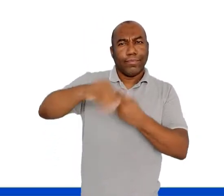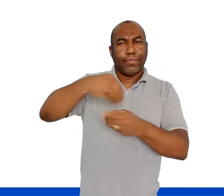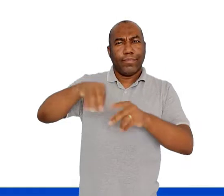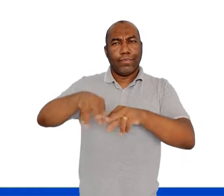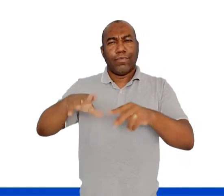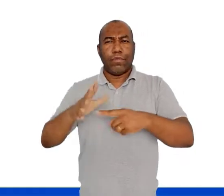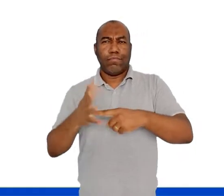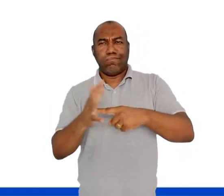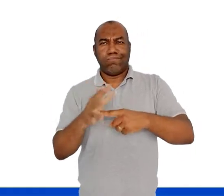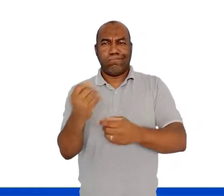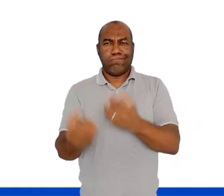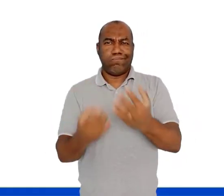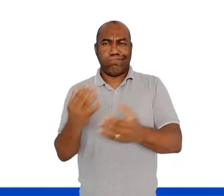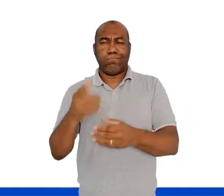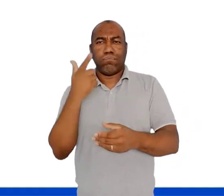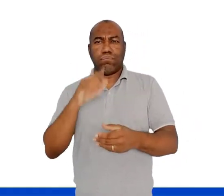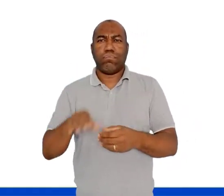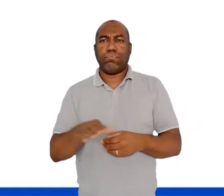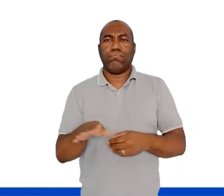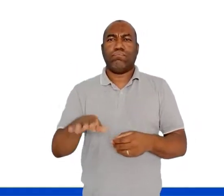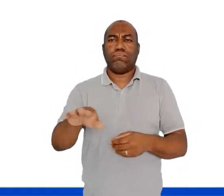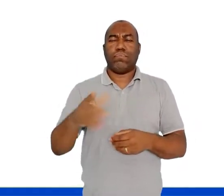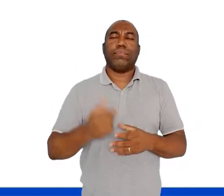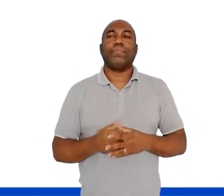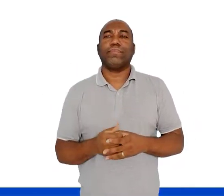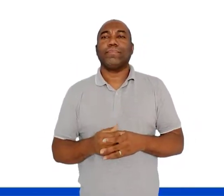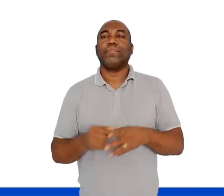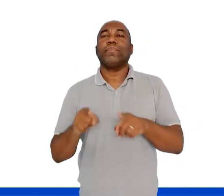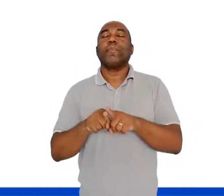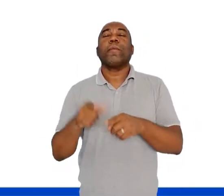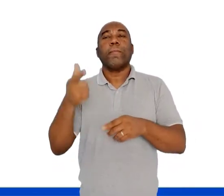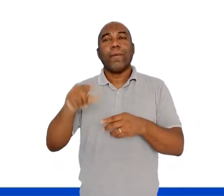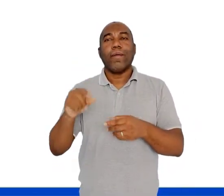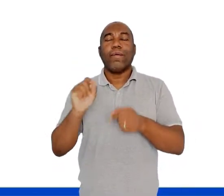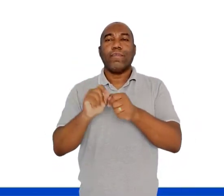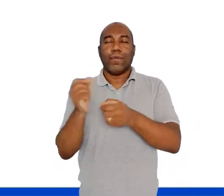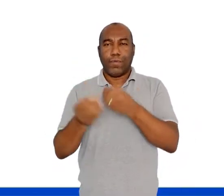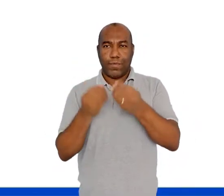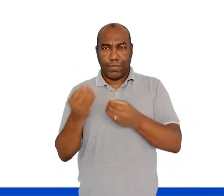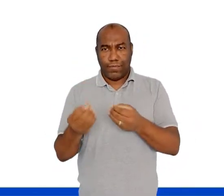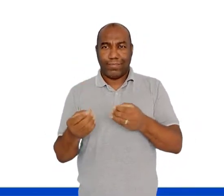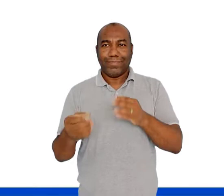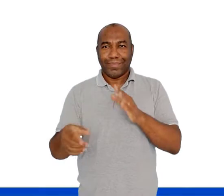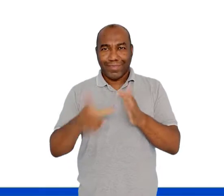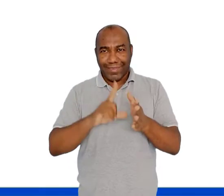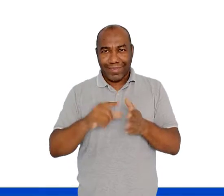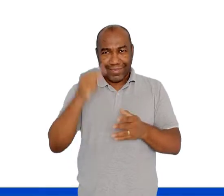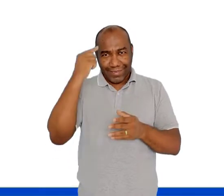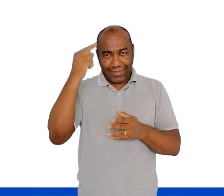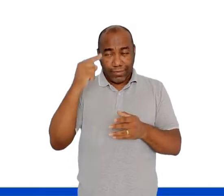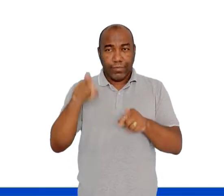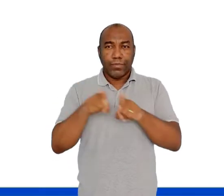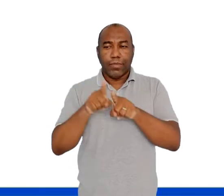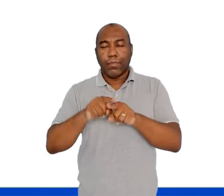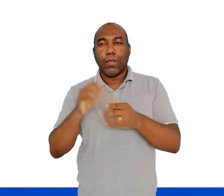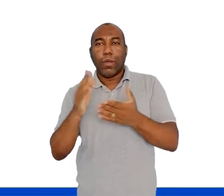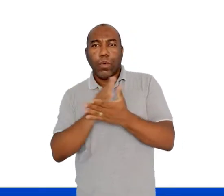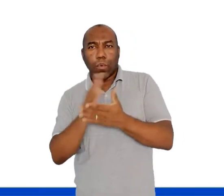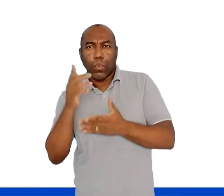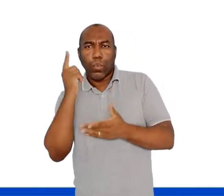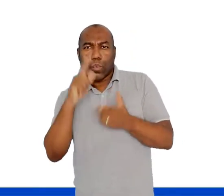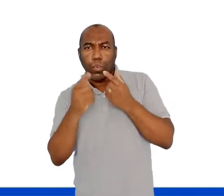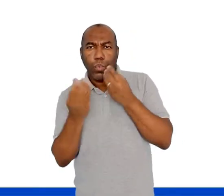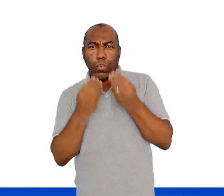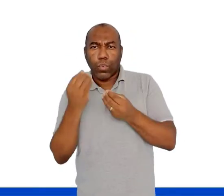formar obrigatoriamente o CO2. Toda combustão incompleta, ou seja, aquela que falta o oxigênio, ao invés de